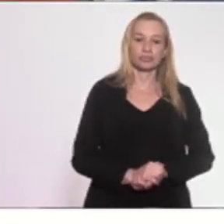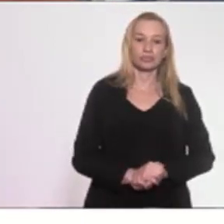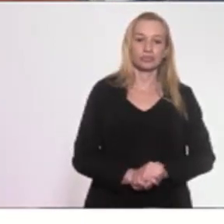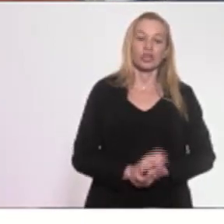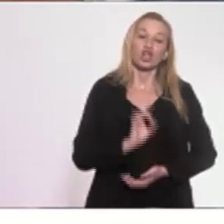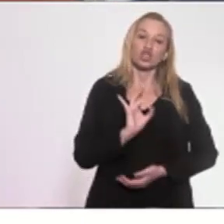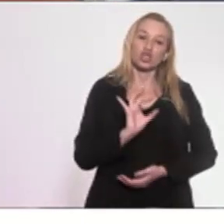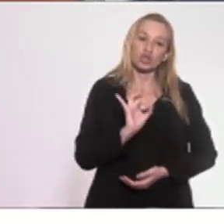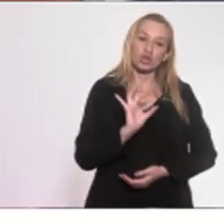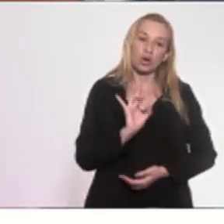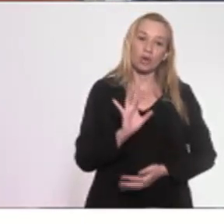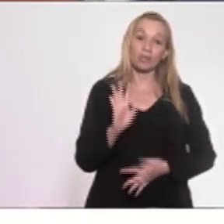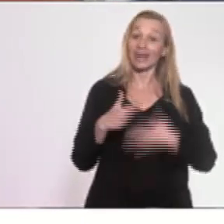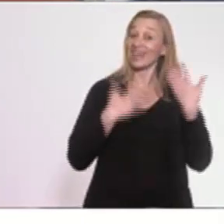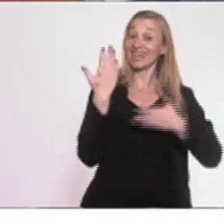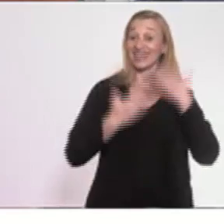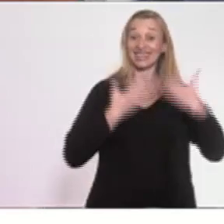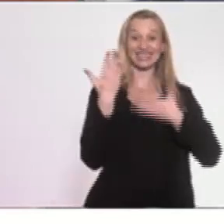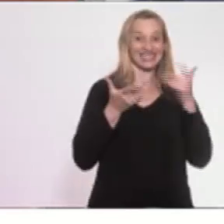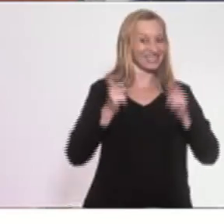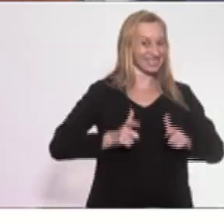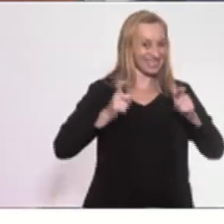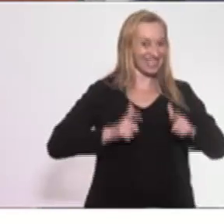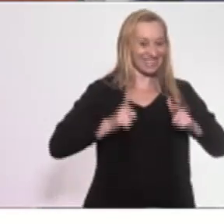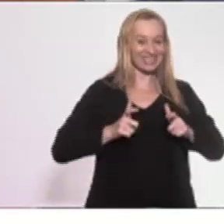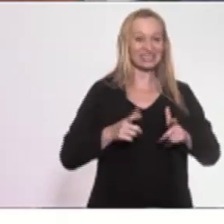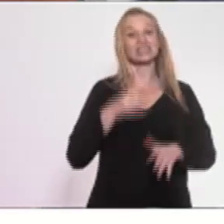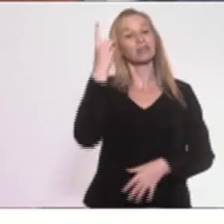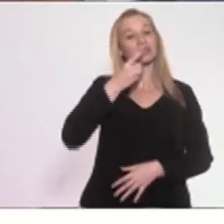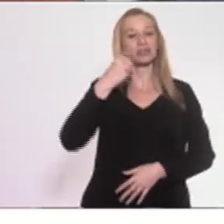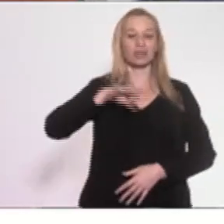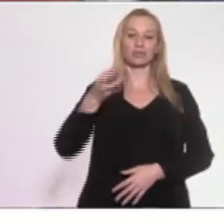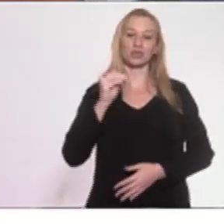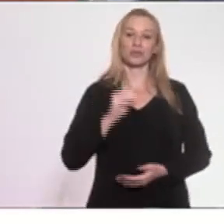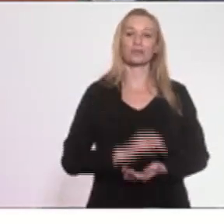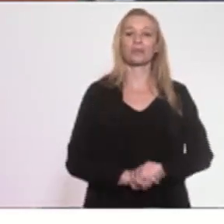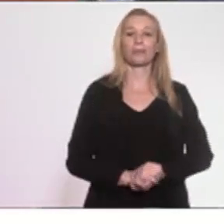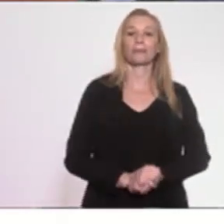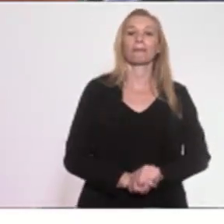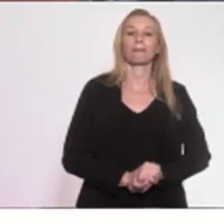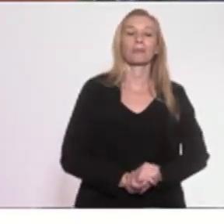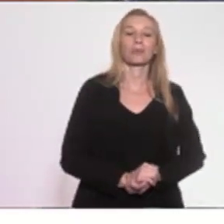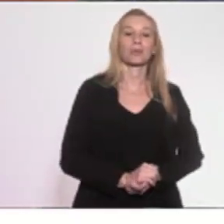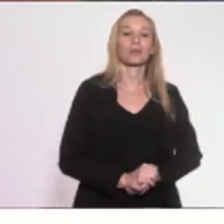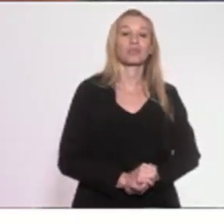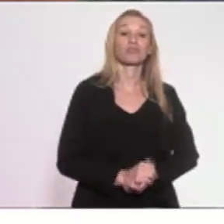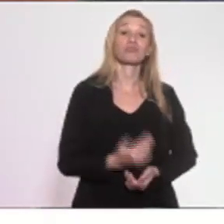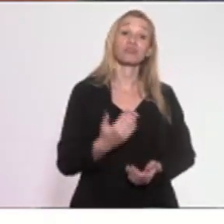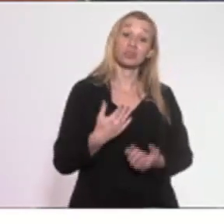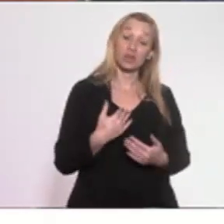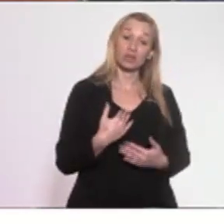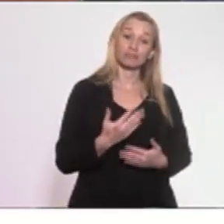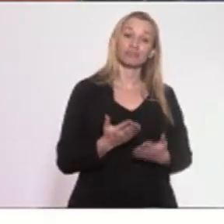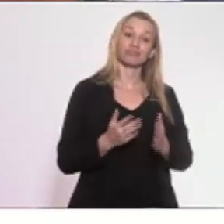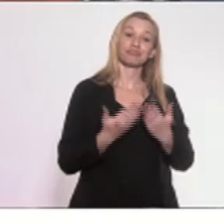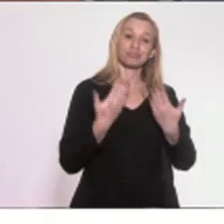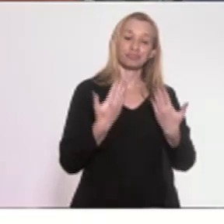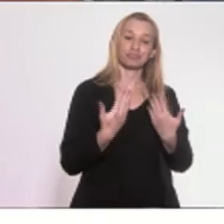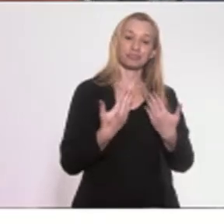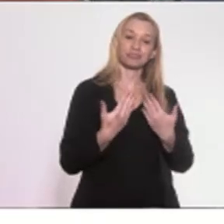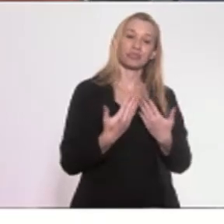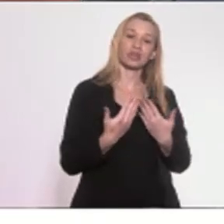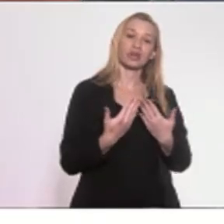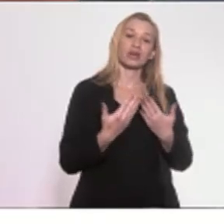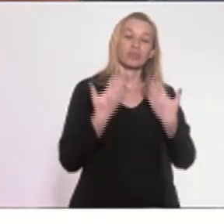Só para alegrar o ambiente, viu, deputado Márcio Pacheco? Vou apresentar aqui.